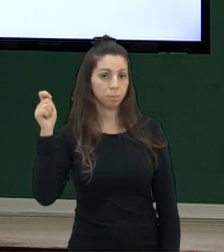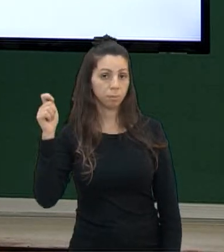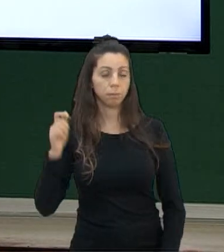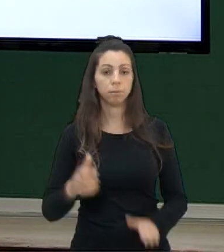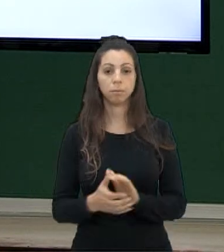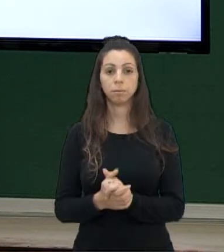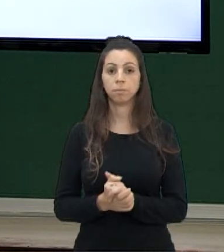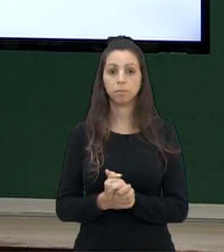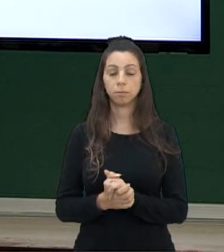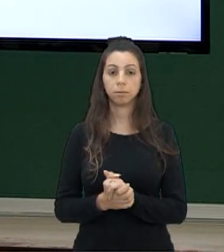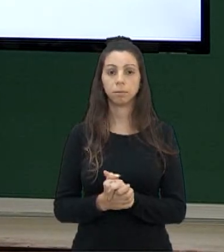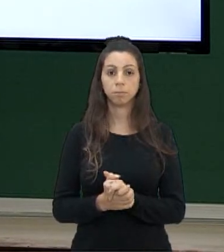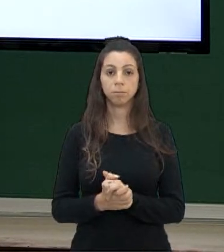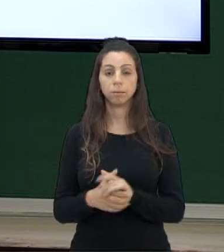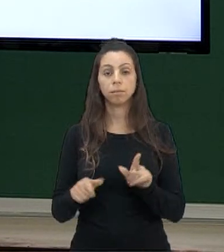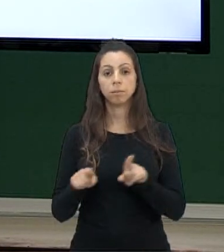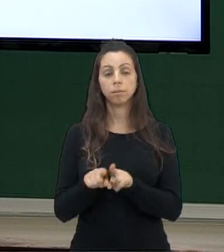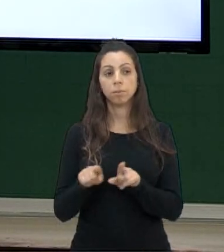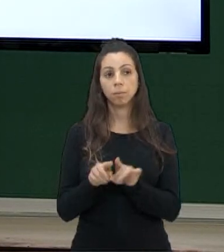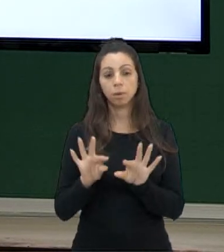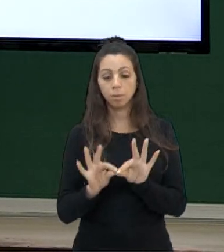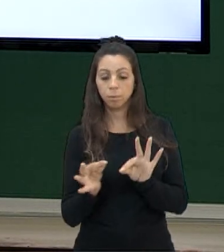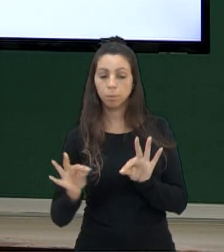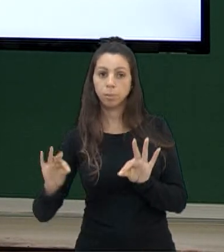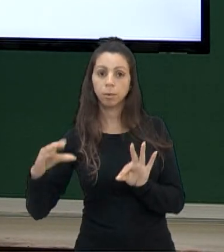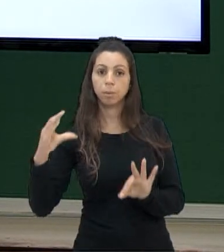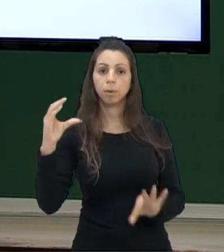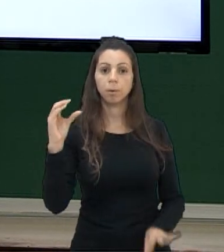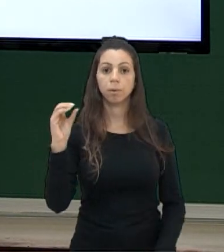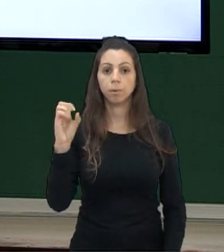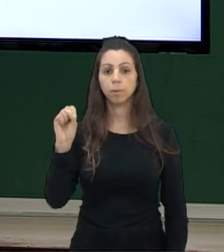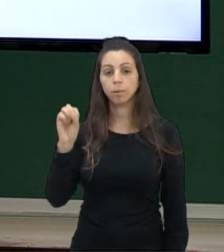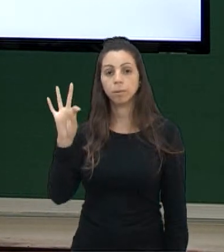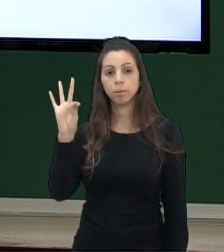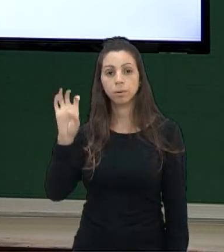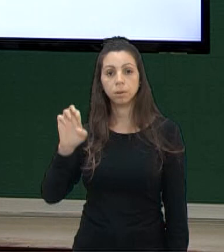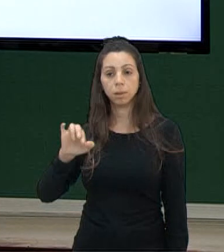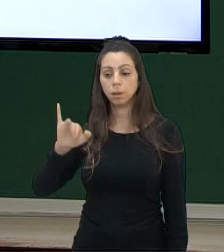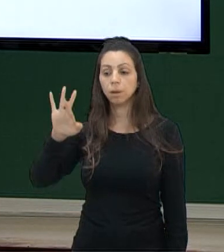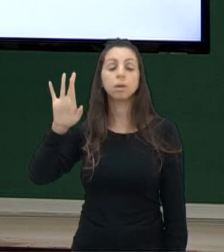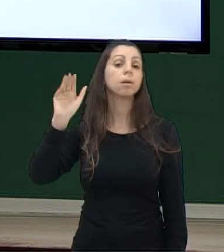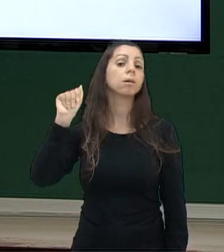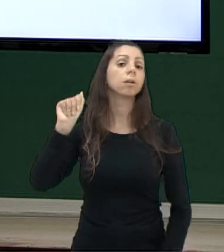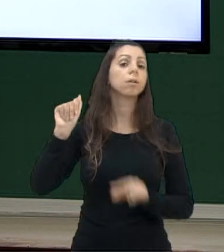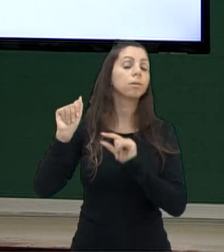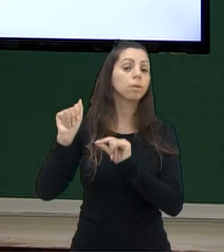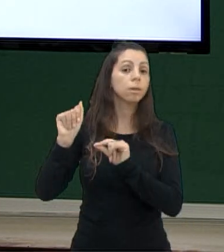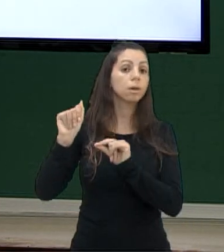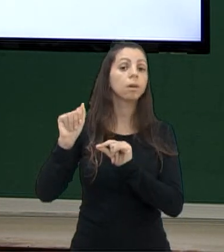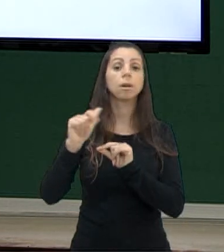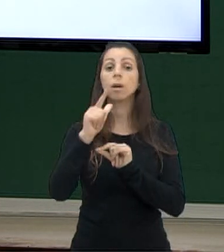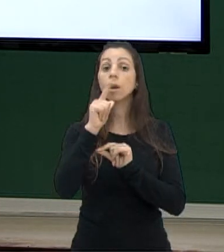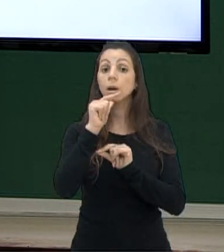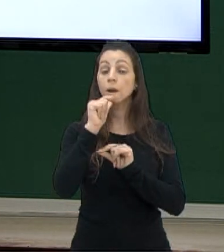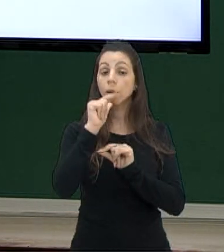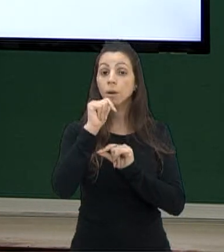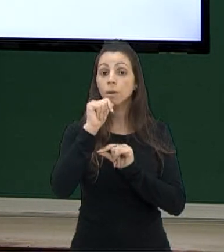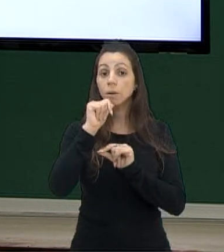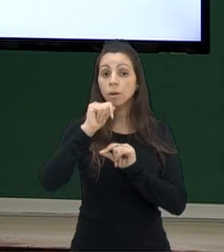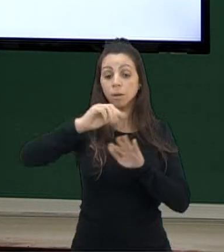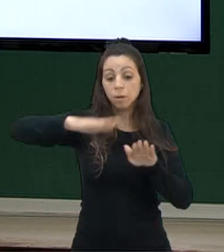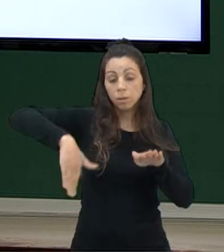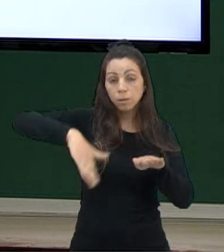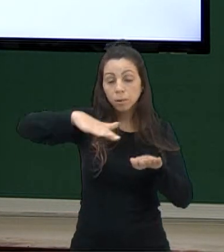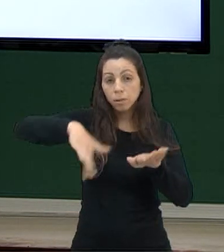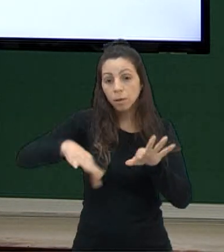as bacias costeiras. Essas bacias sedimentares costeiras são aquelas no litoral do nosso país, se estendem